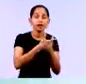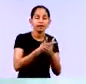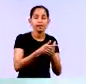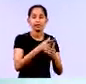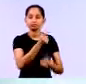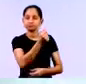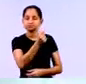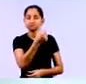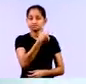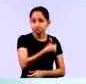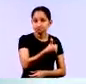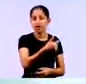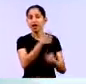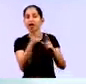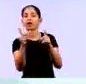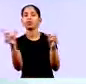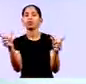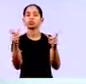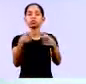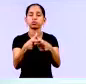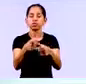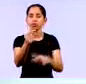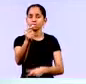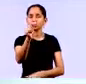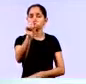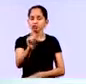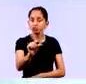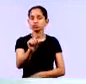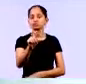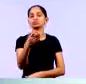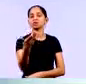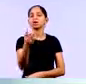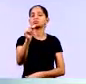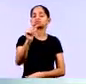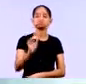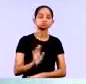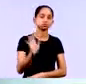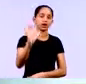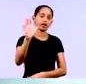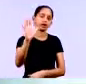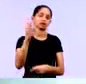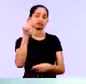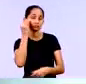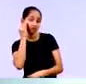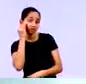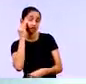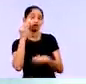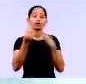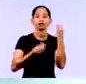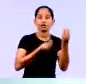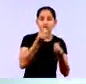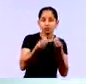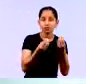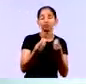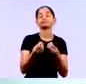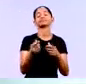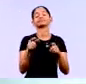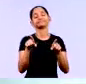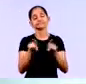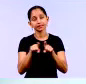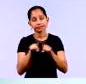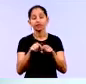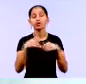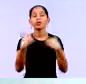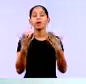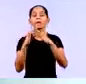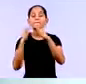gente. Ora, mas onde é que está a matéria-prima? Onde é que você compra essa matéria-prima? Quem são os seus principais